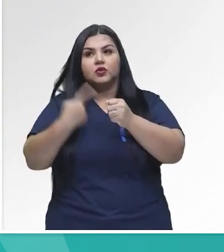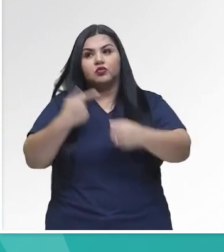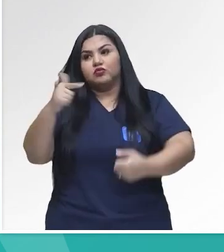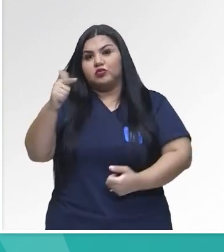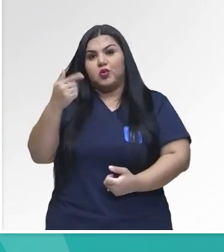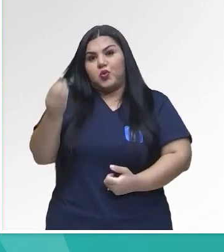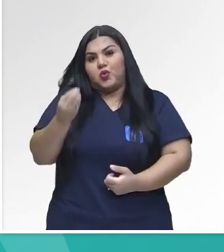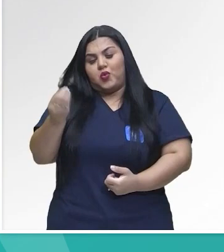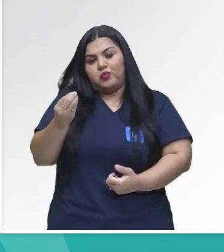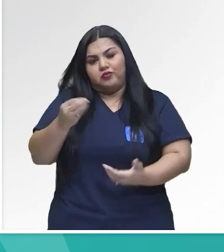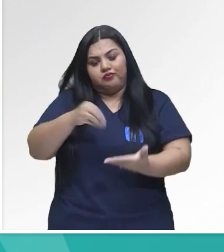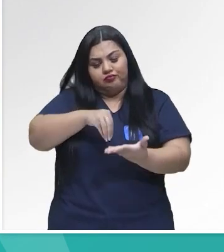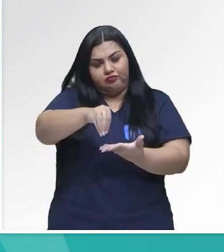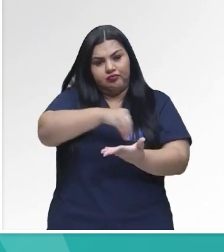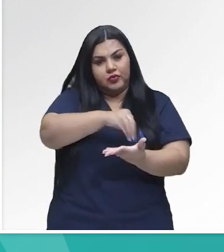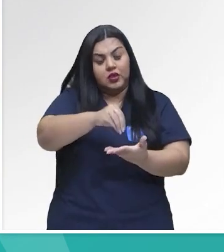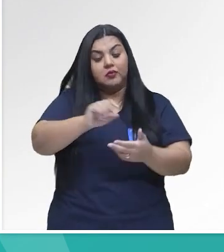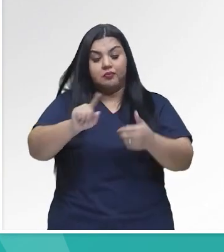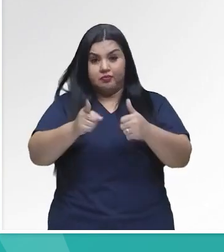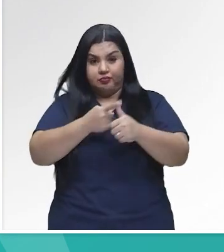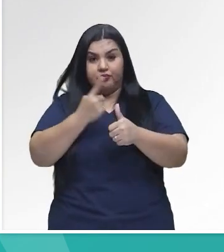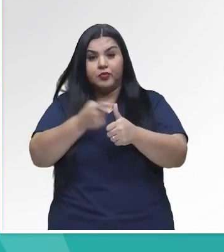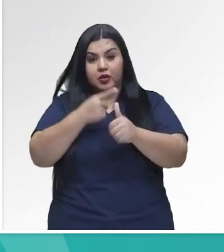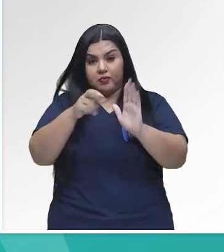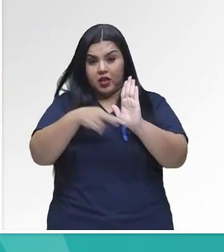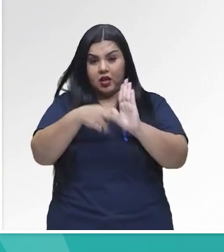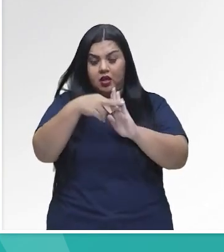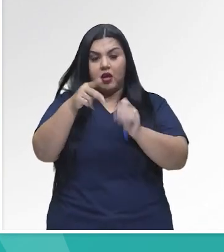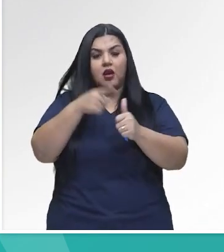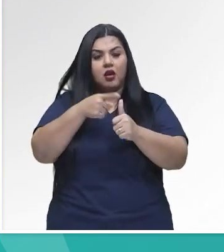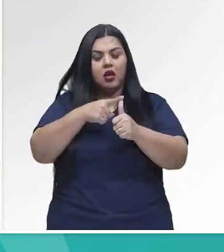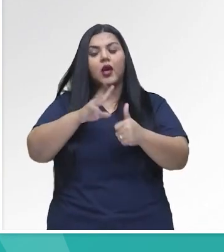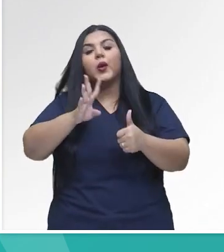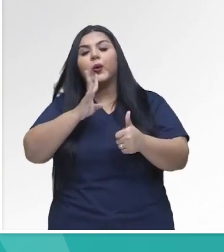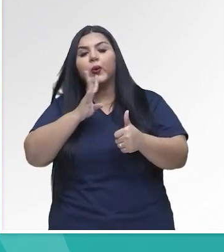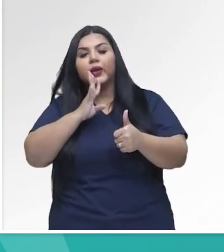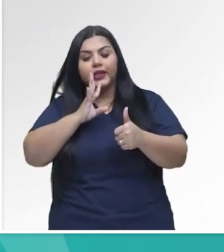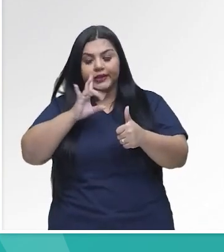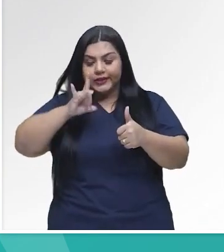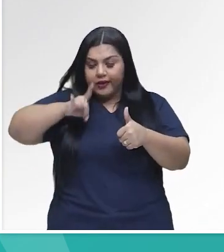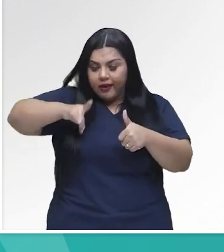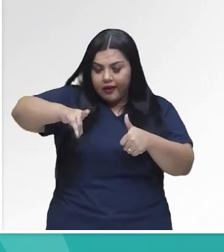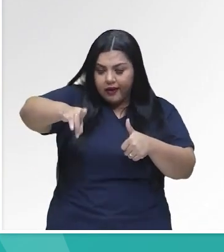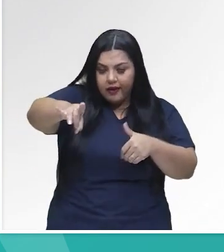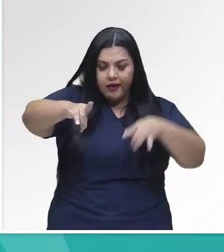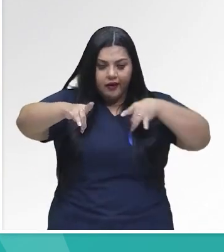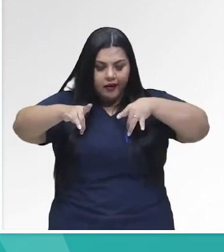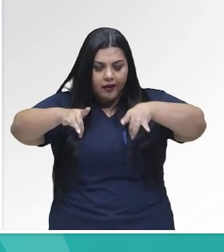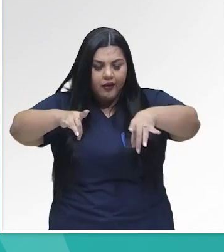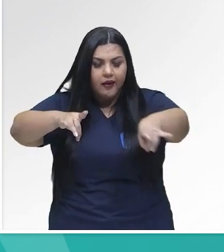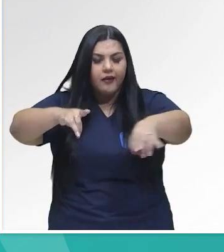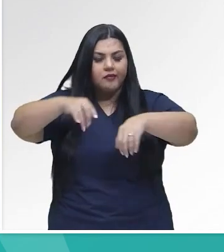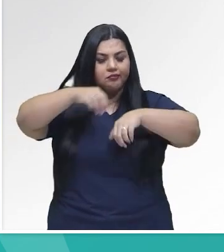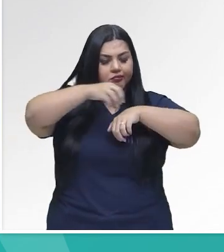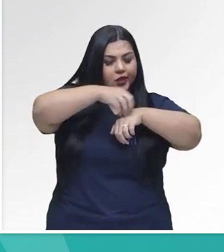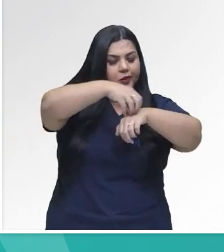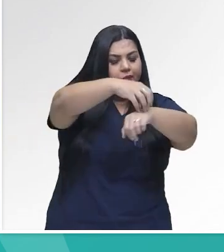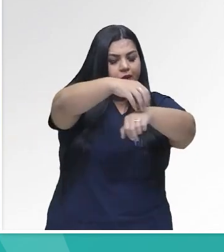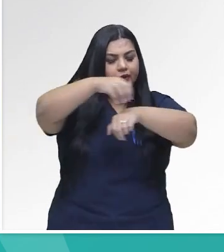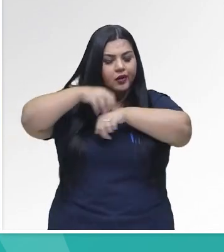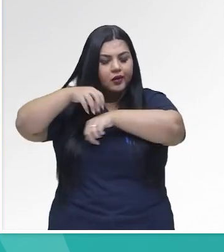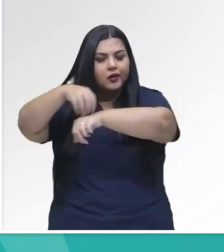como jogar o xadrez. A primeira delas é conhecer as peças do xadrez, certo?